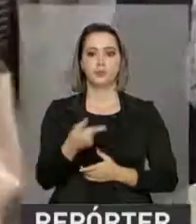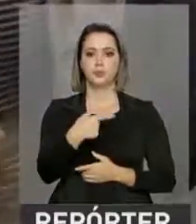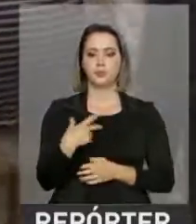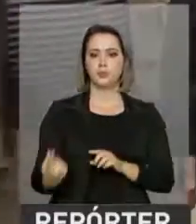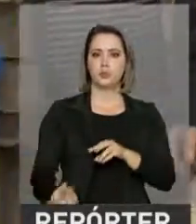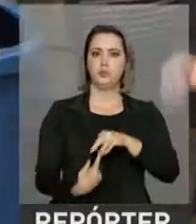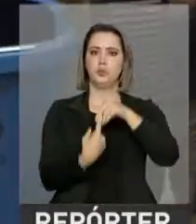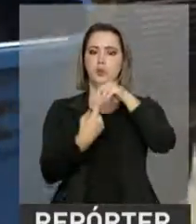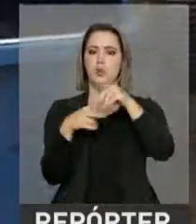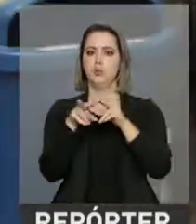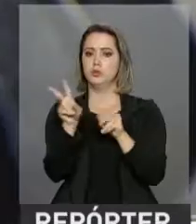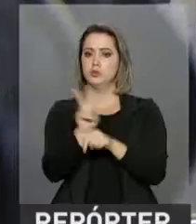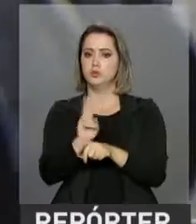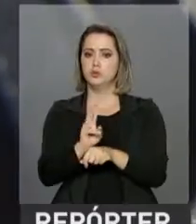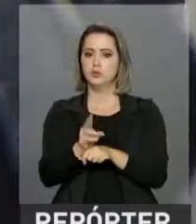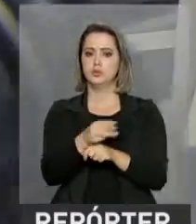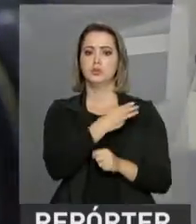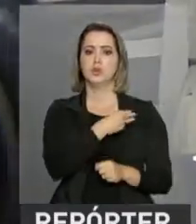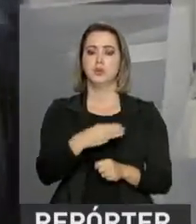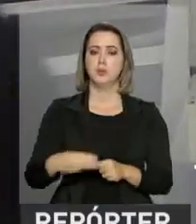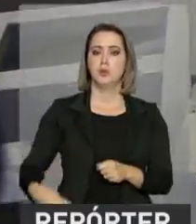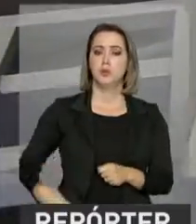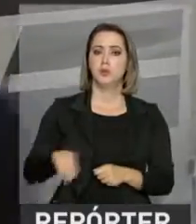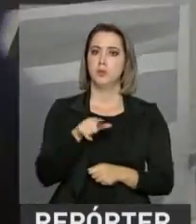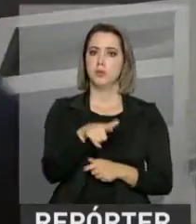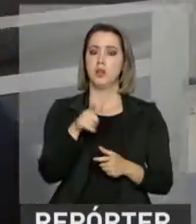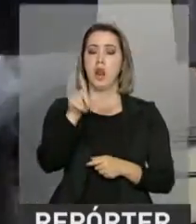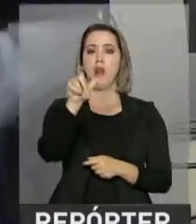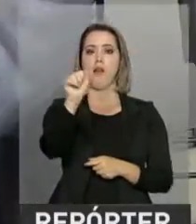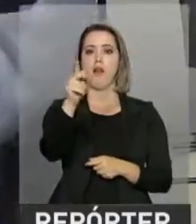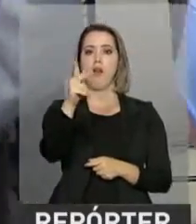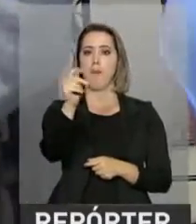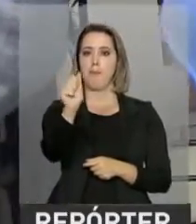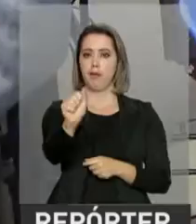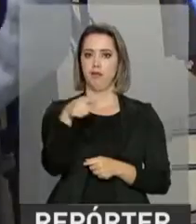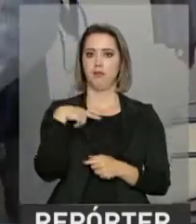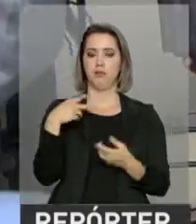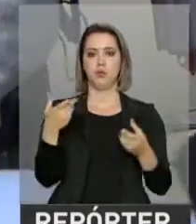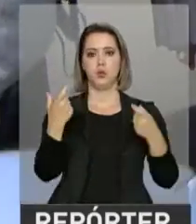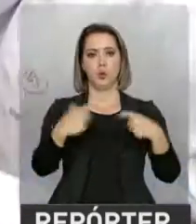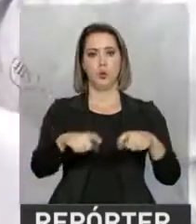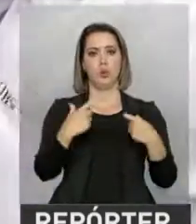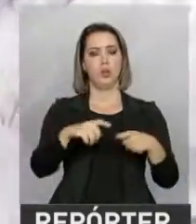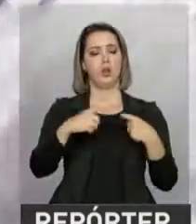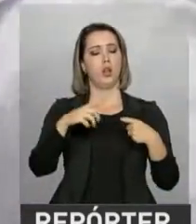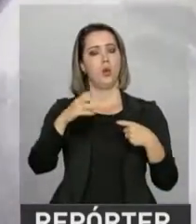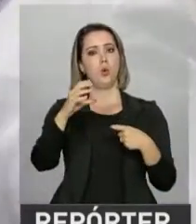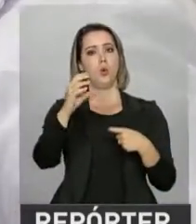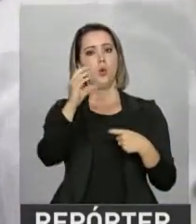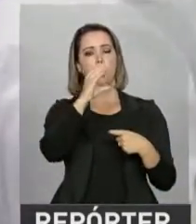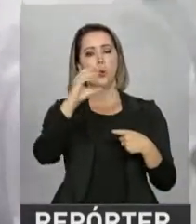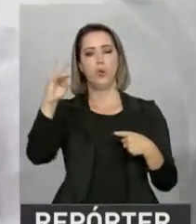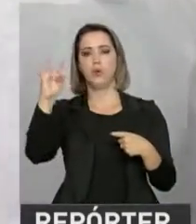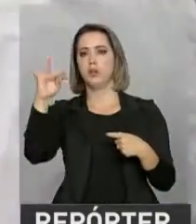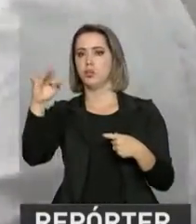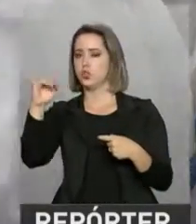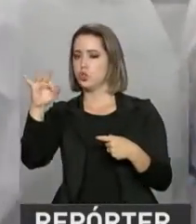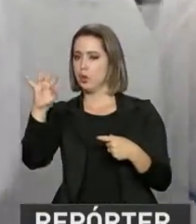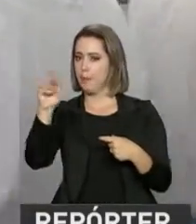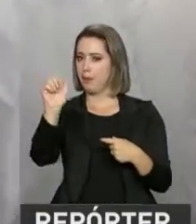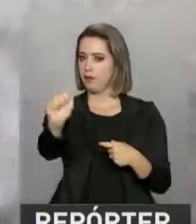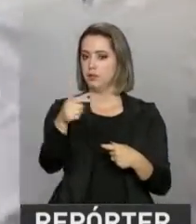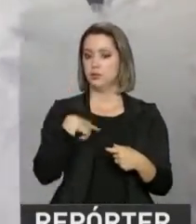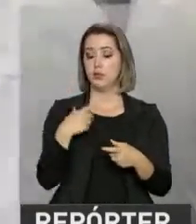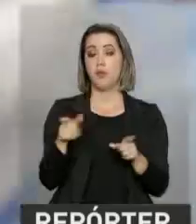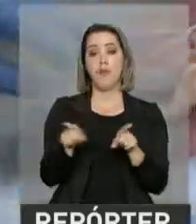A unidade vistoriada pelo ministro fica na cidade da Lapa, na região metropolitana de Curitiba. O local que produz frango e exporta